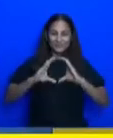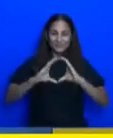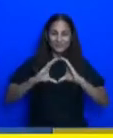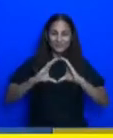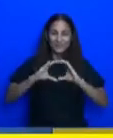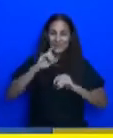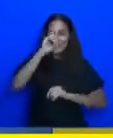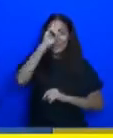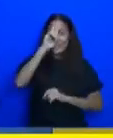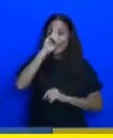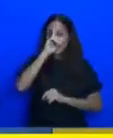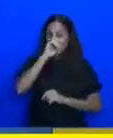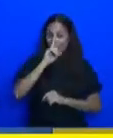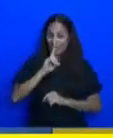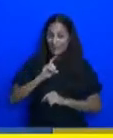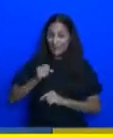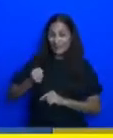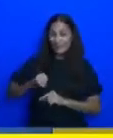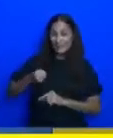Bola amarela,